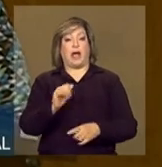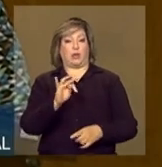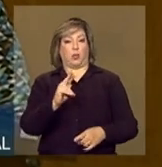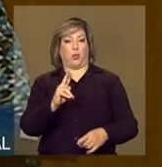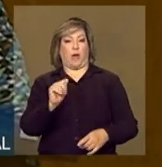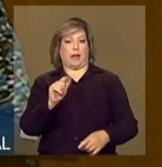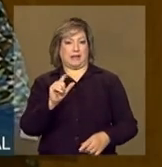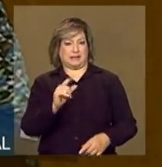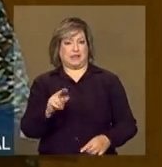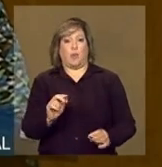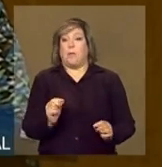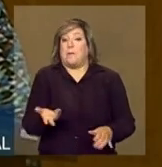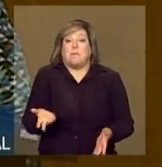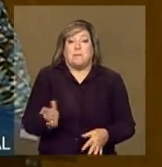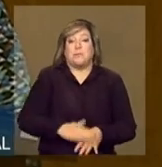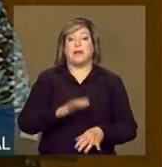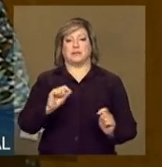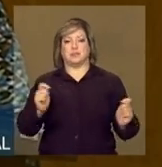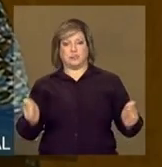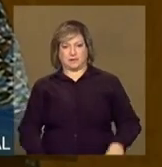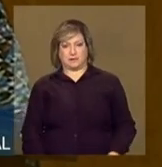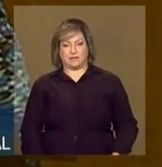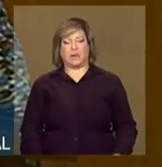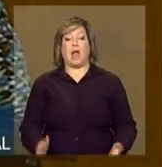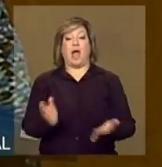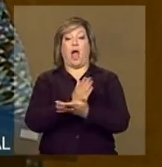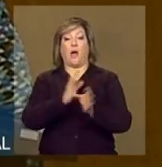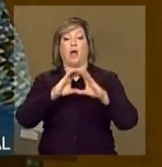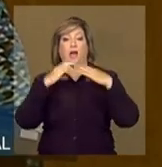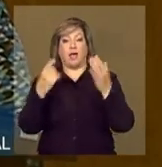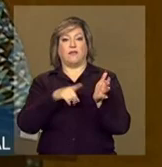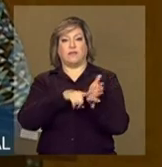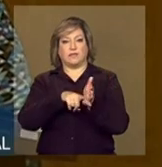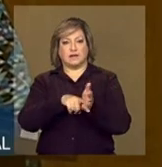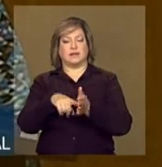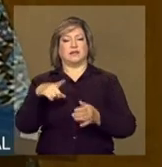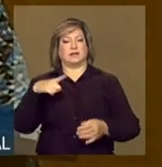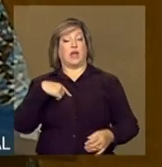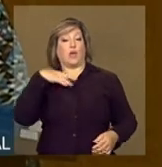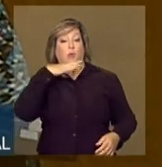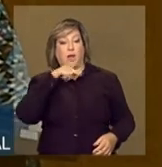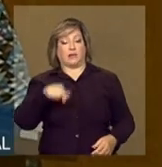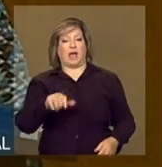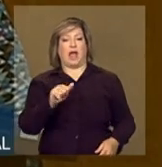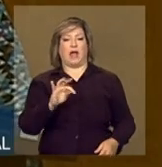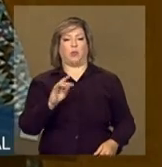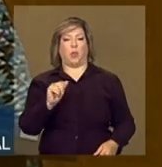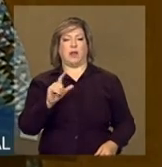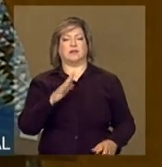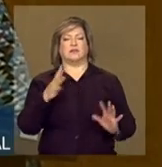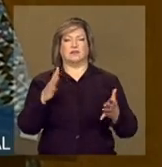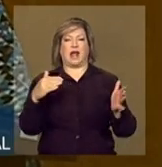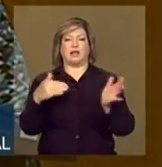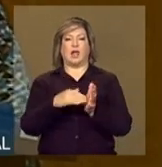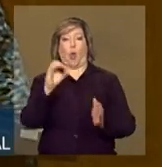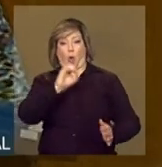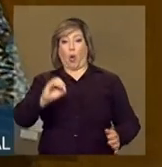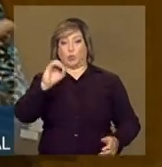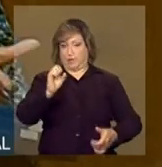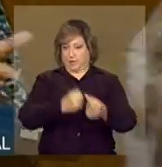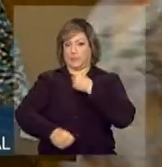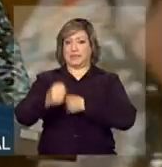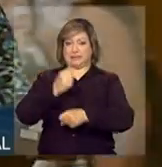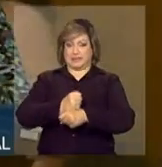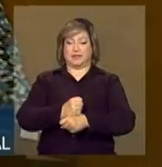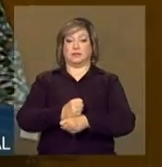As informações foram atualizadas em alguns eventos e acho que elas estariam atualizadas até mais ou menos outubro de 2012. Então, se